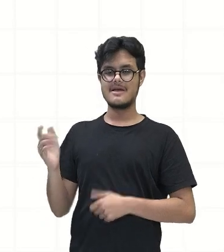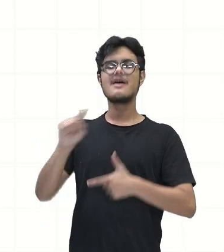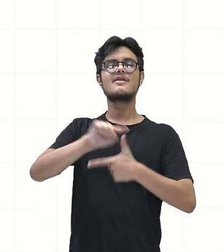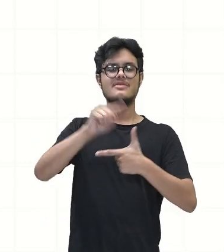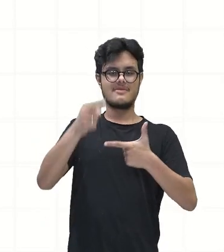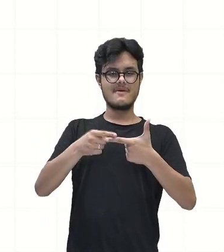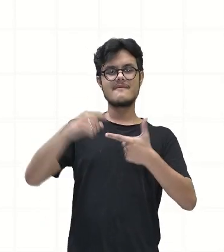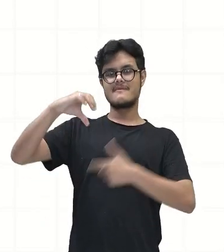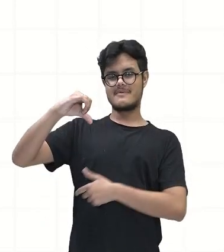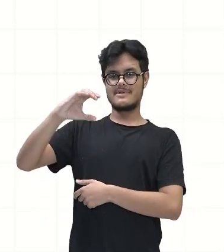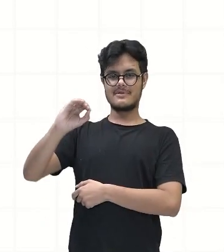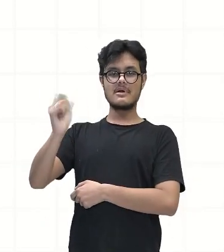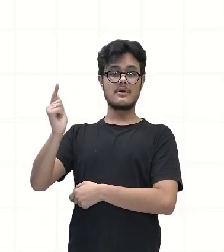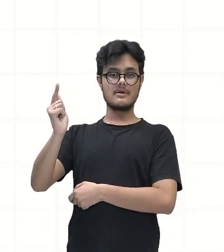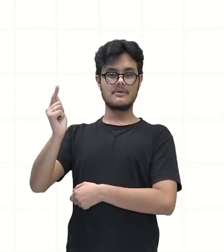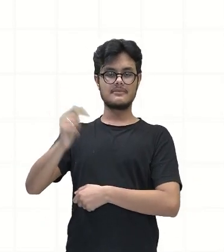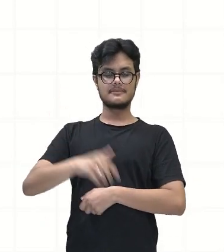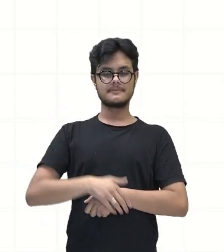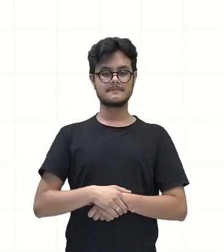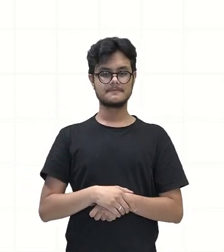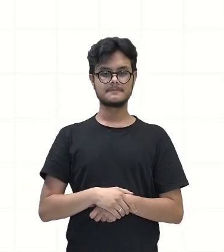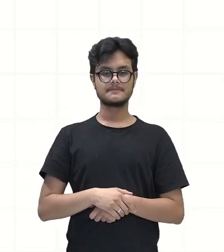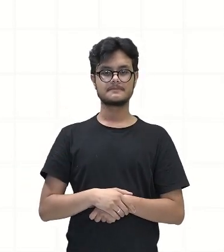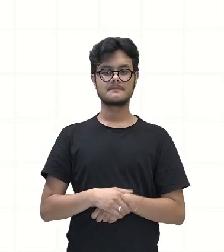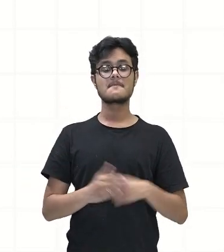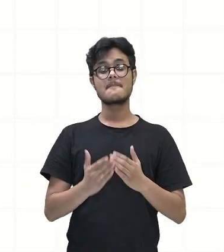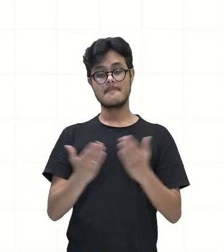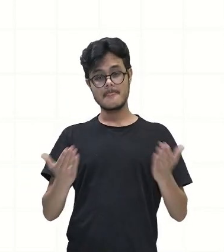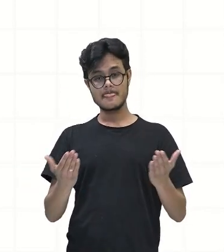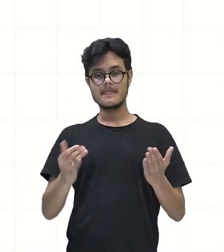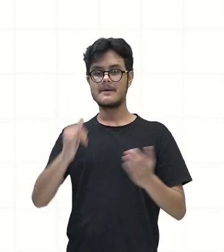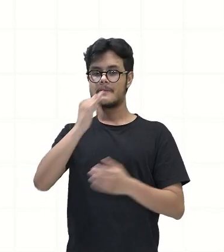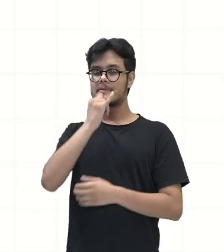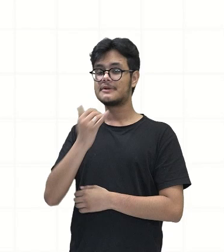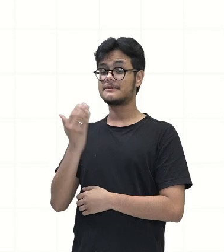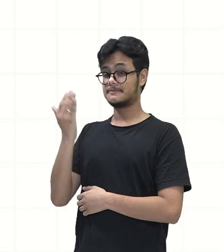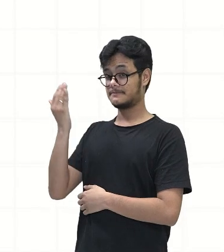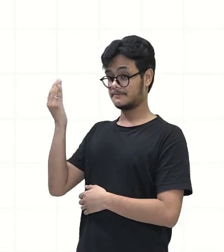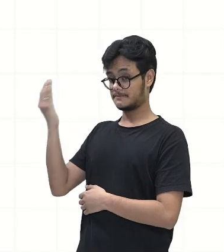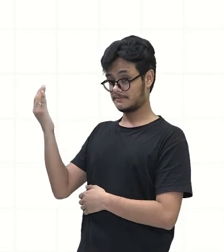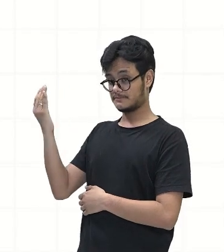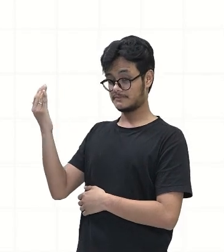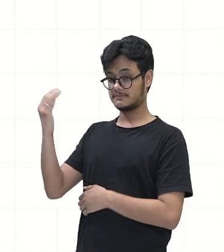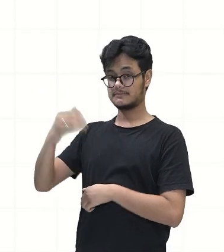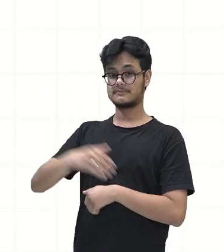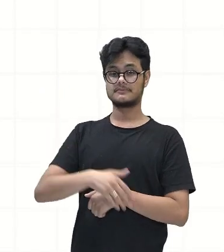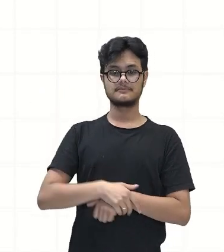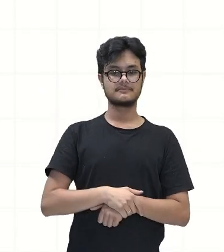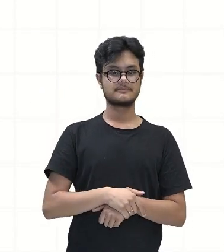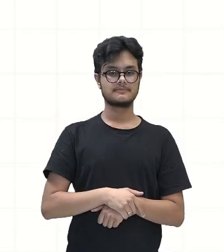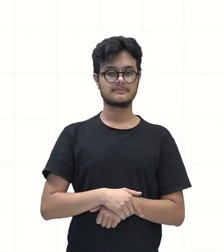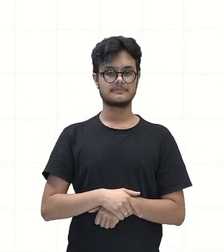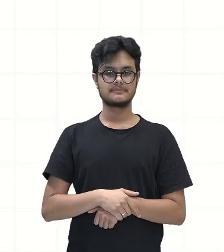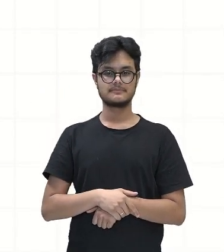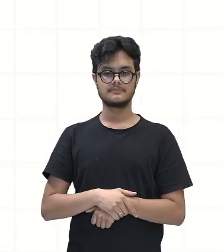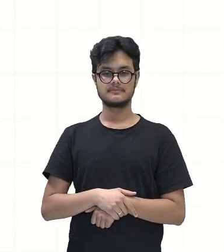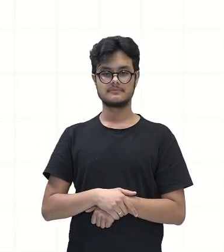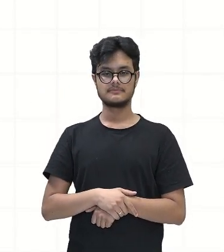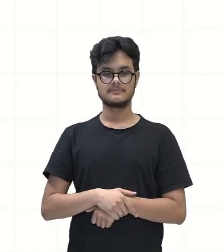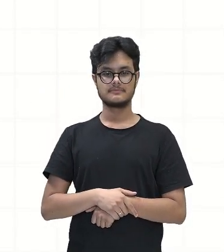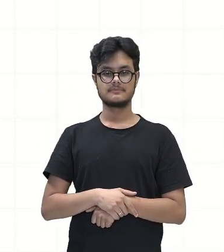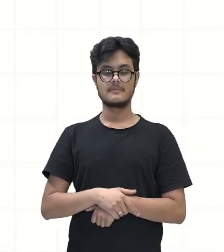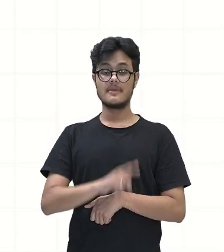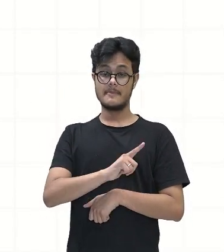só. Então, agora, aqui é a hipotenusa. Então, o lado, ele já é hipotenusa agora,